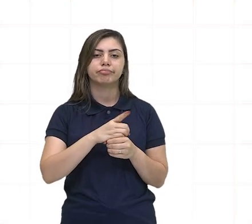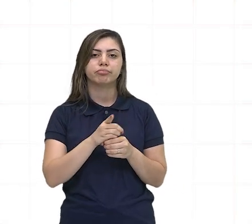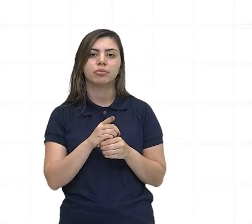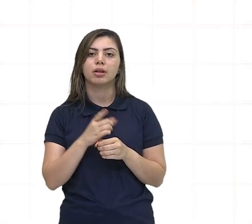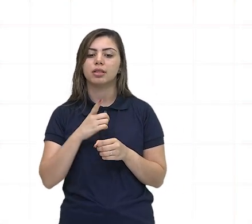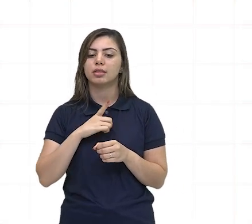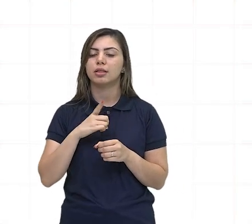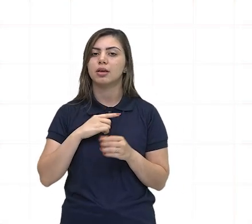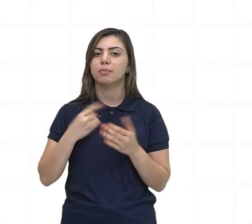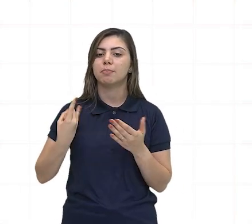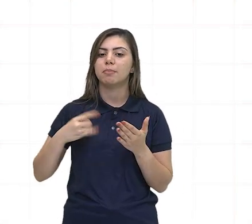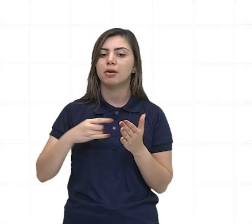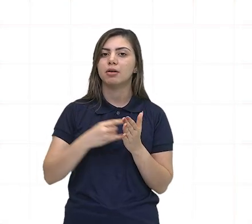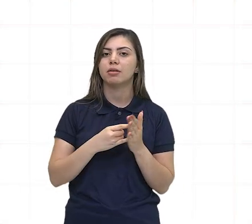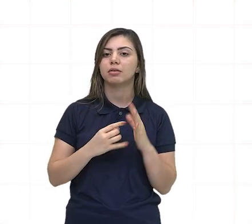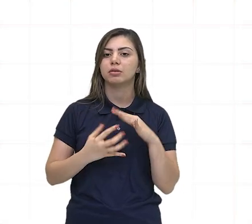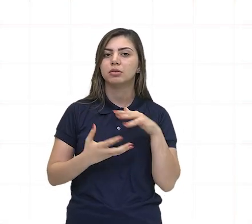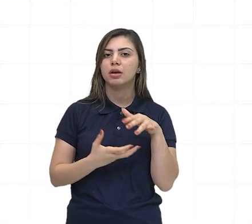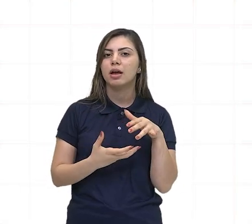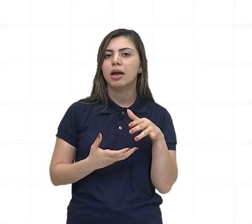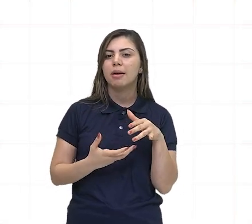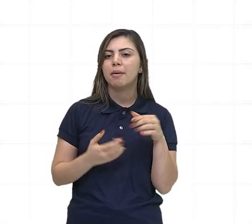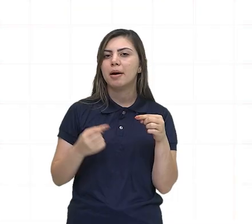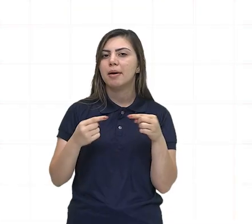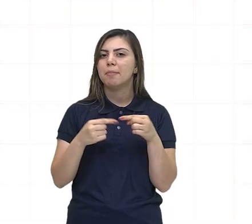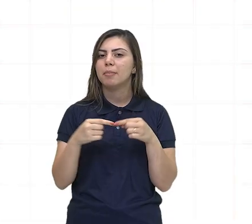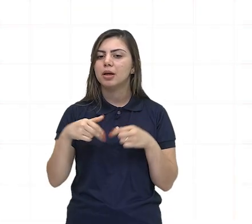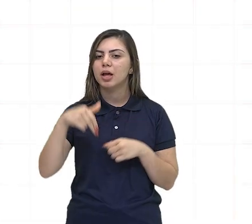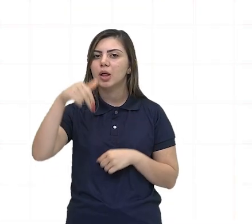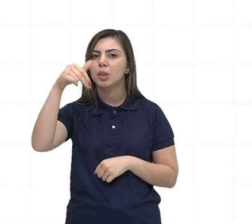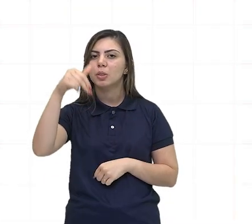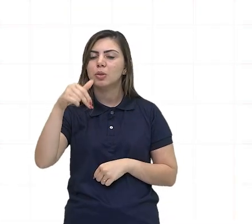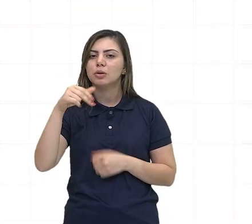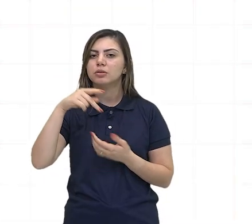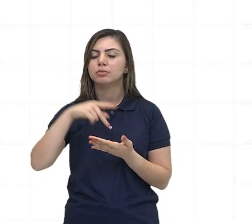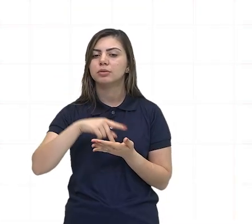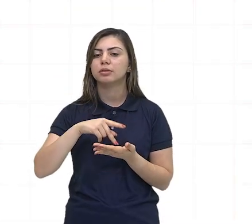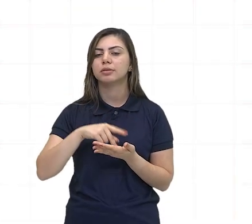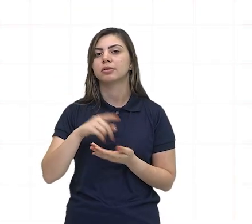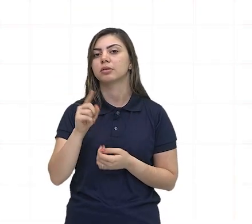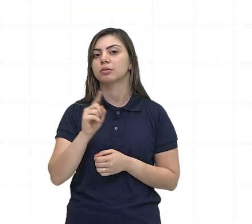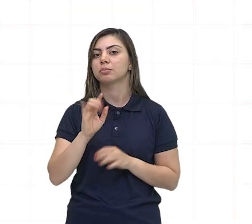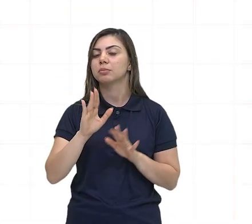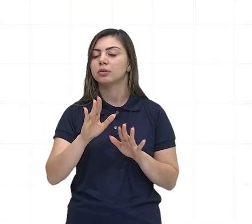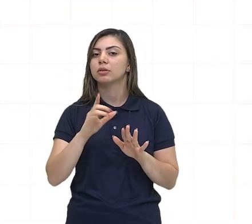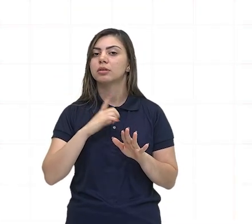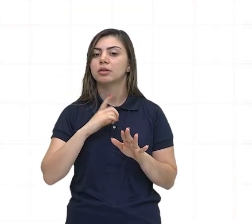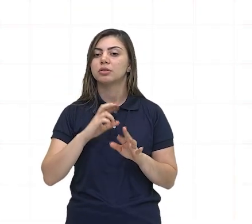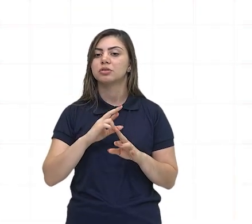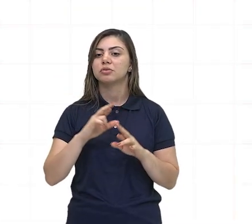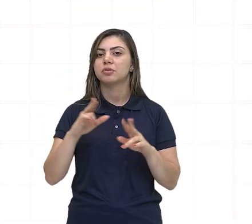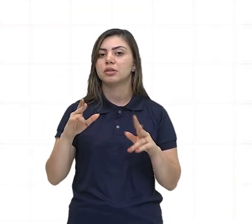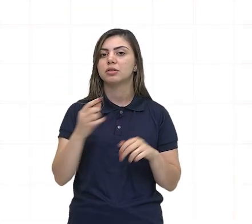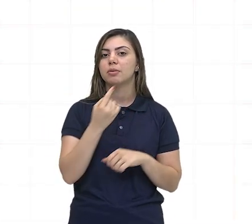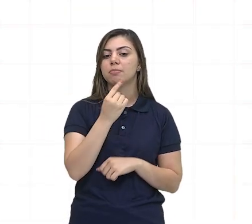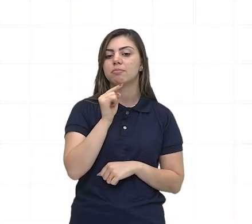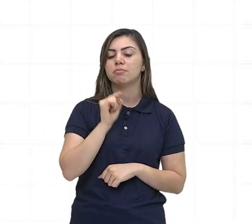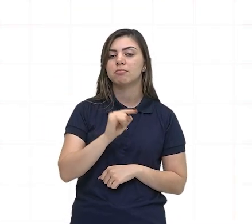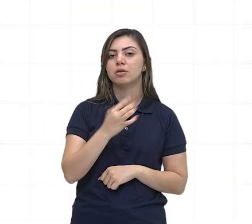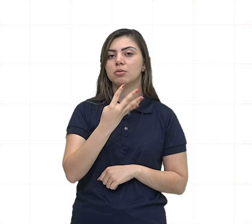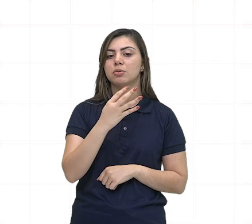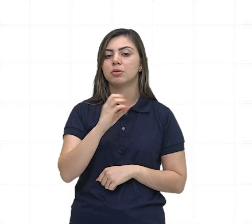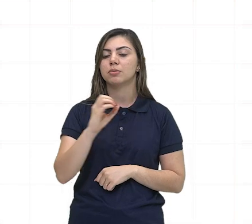corresponde exatamente ao polo norte geográfico. Existe uma diferença de cerca de